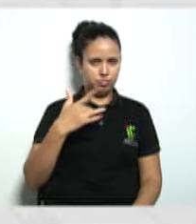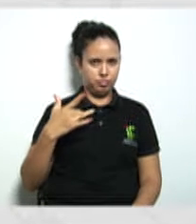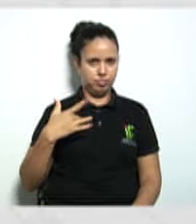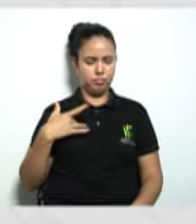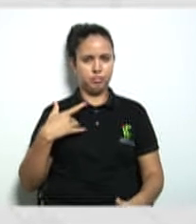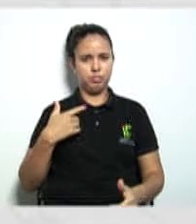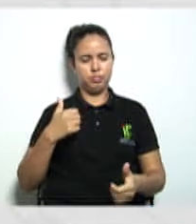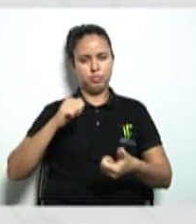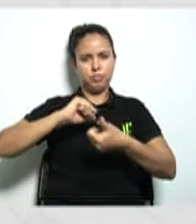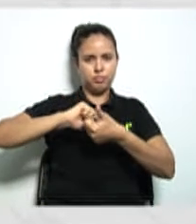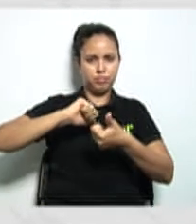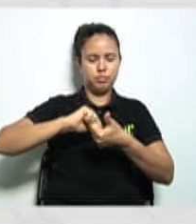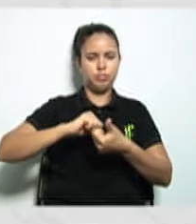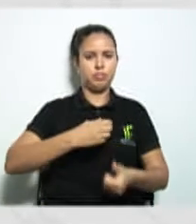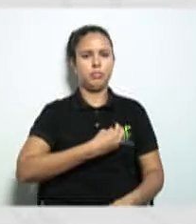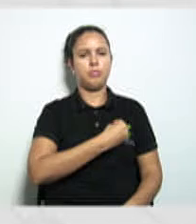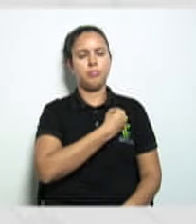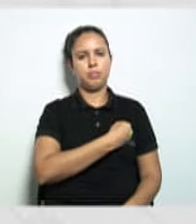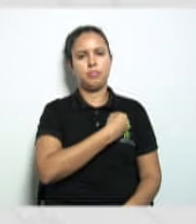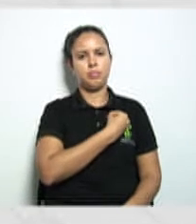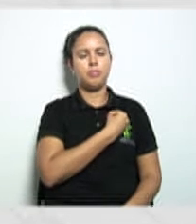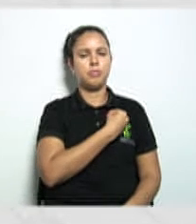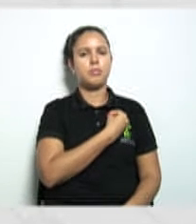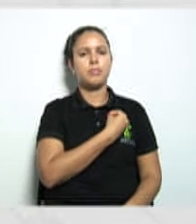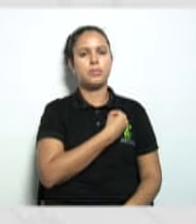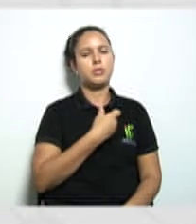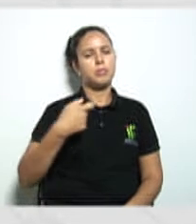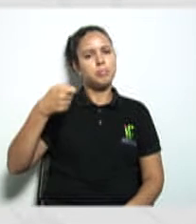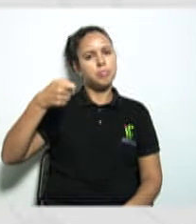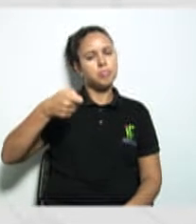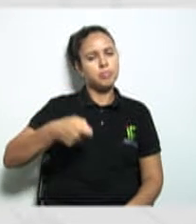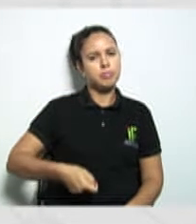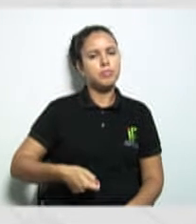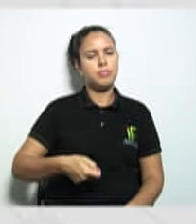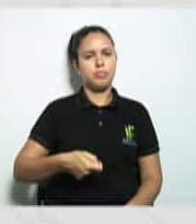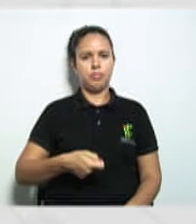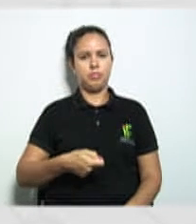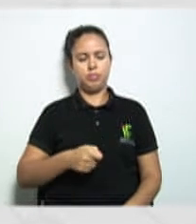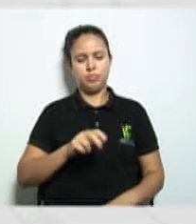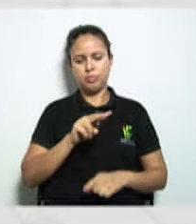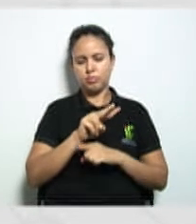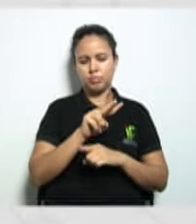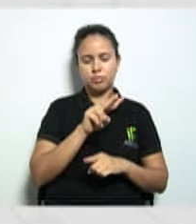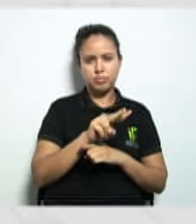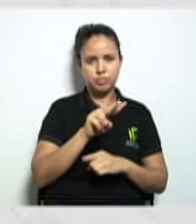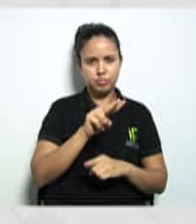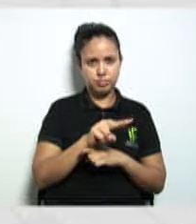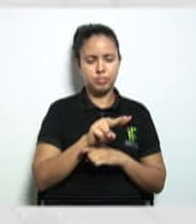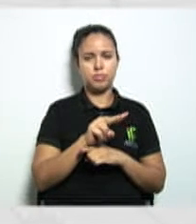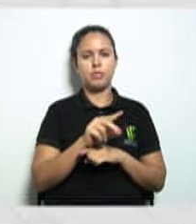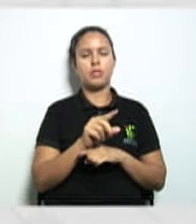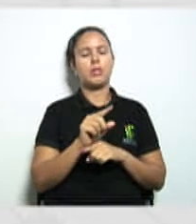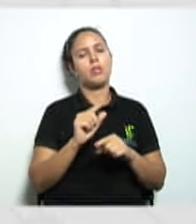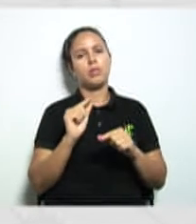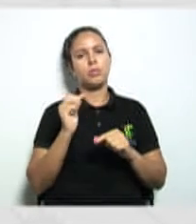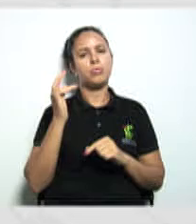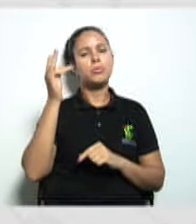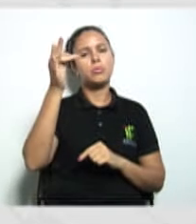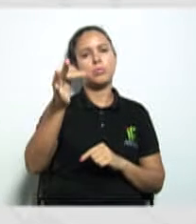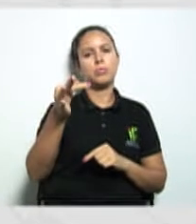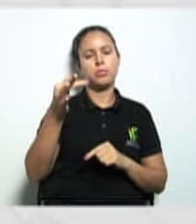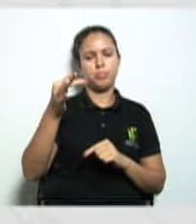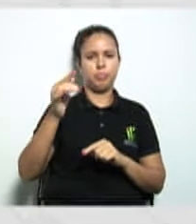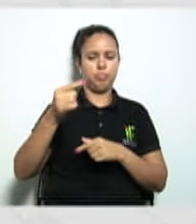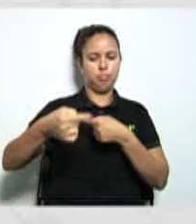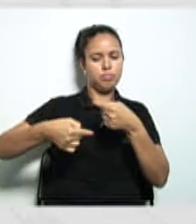coletividade o dever de defendê-lo e preservá-lo para as presentes e futuras